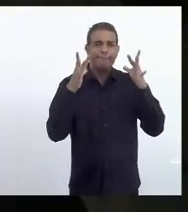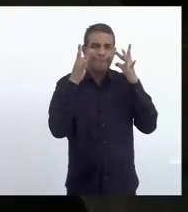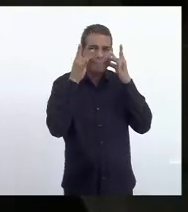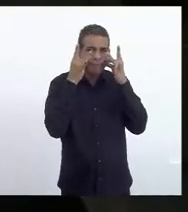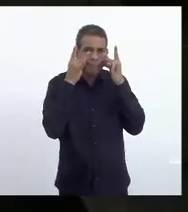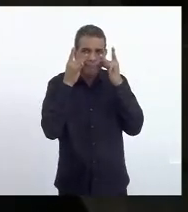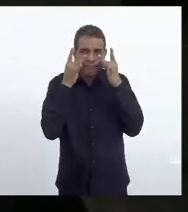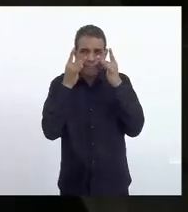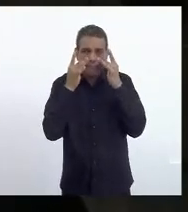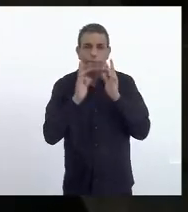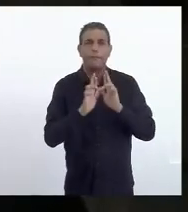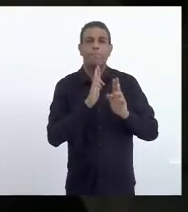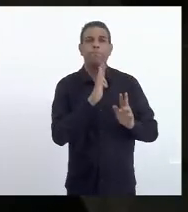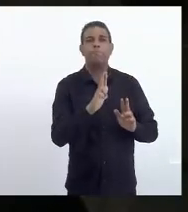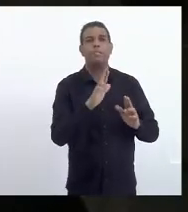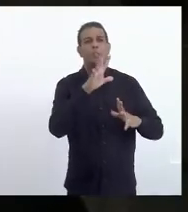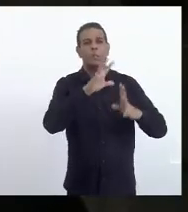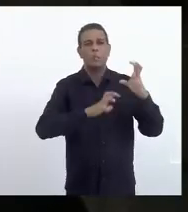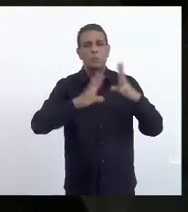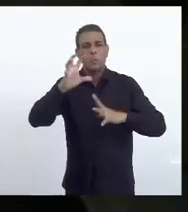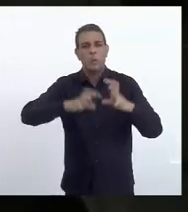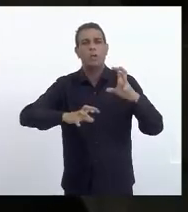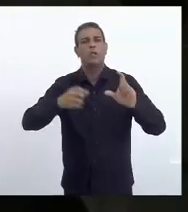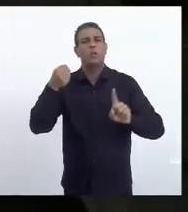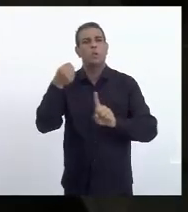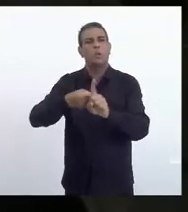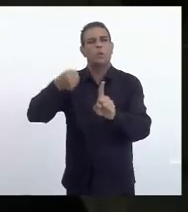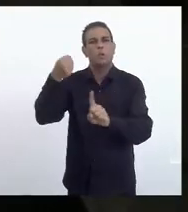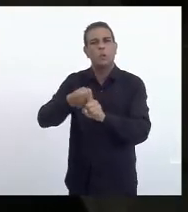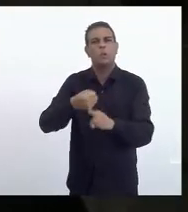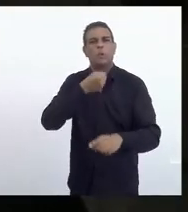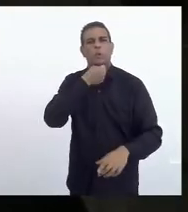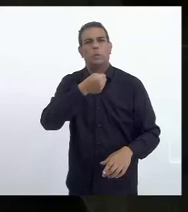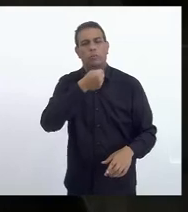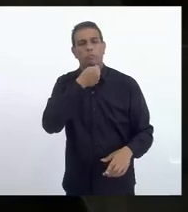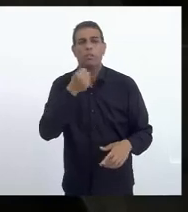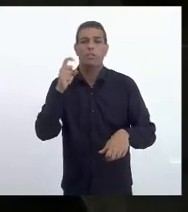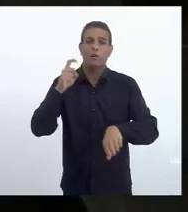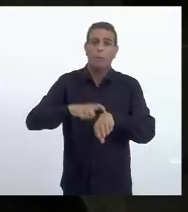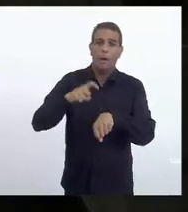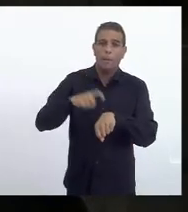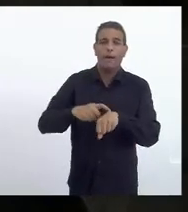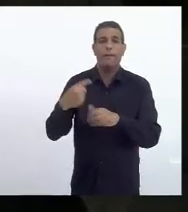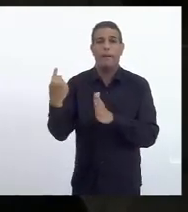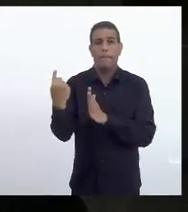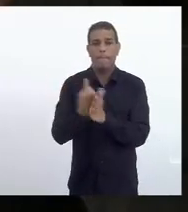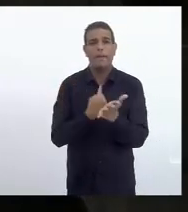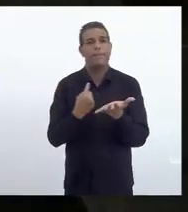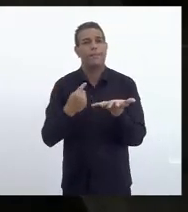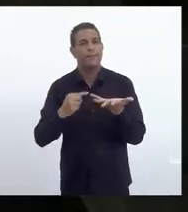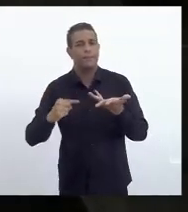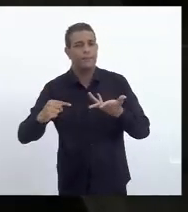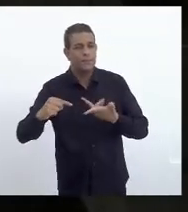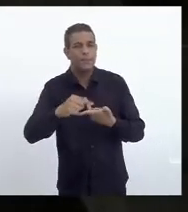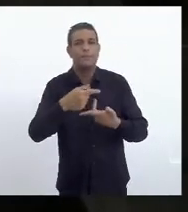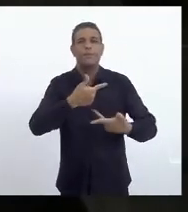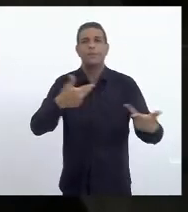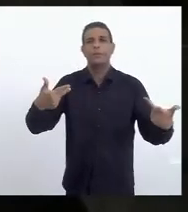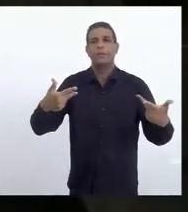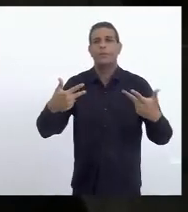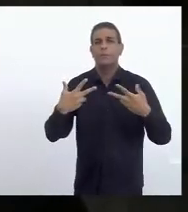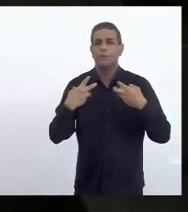própria 26 EA resposta foi empurram foi soco no estômago de um Jornalista que fazer a cobertura que tinha feito a pergunta empurrões e fim